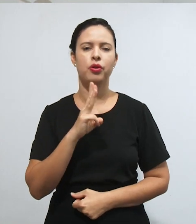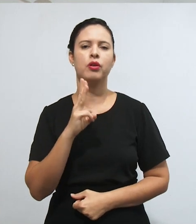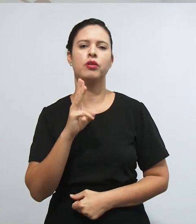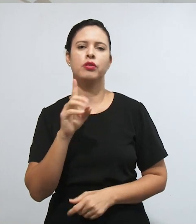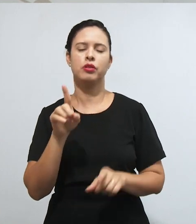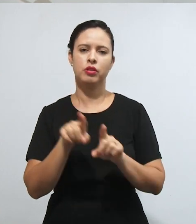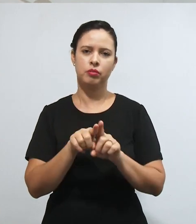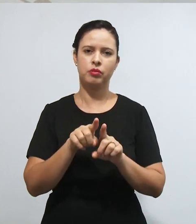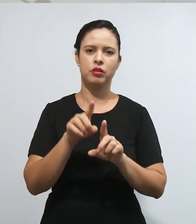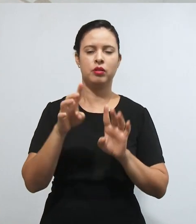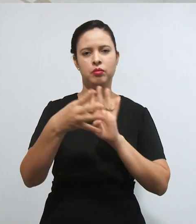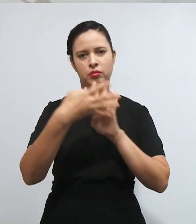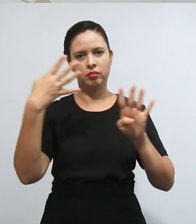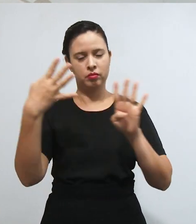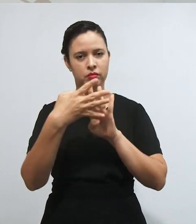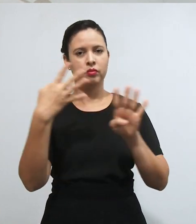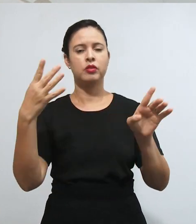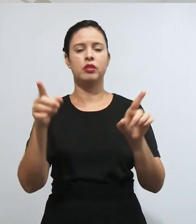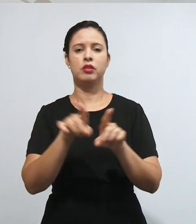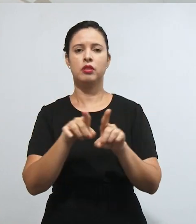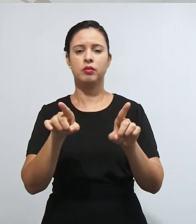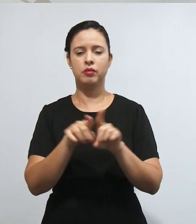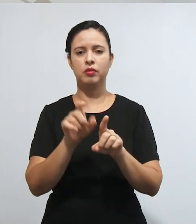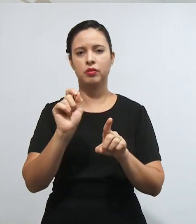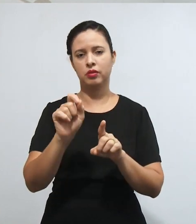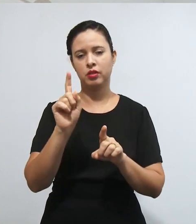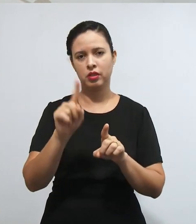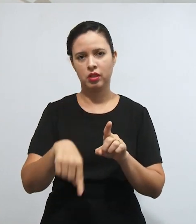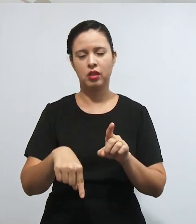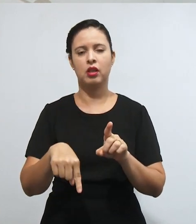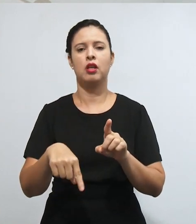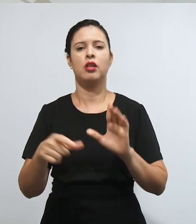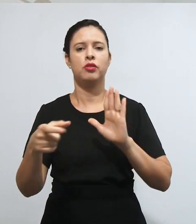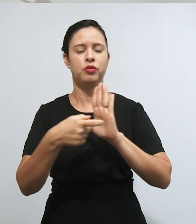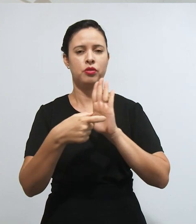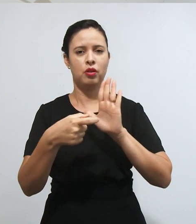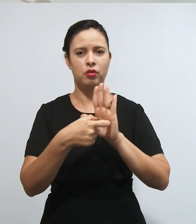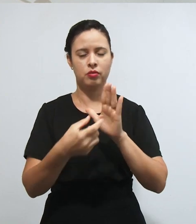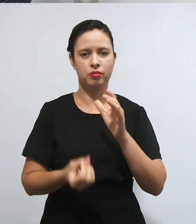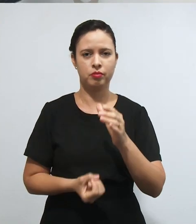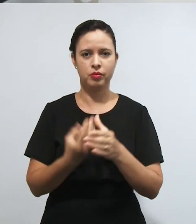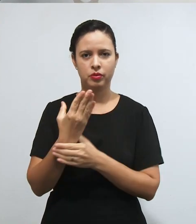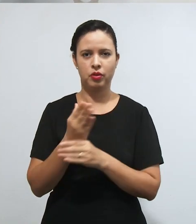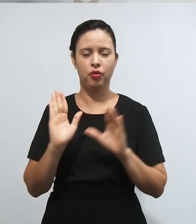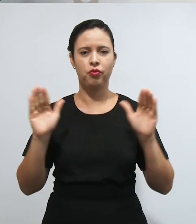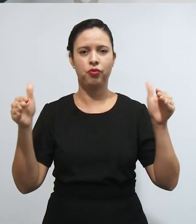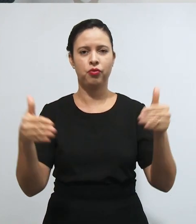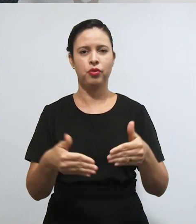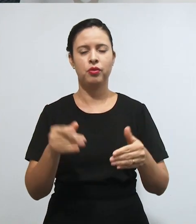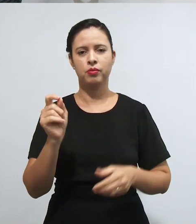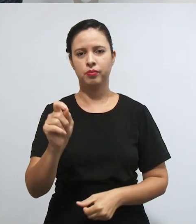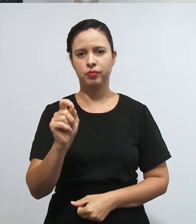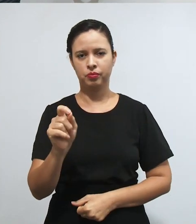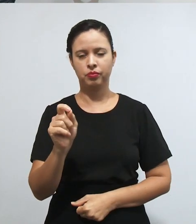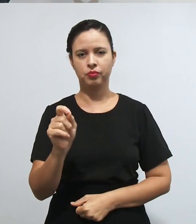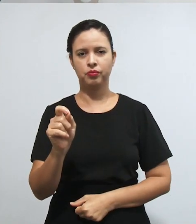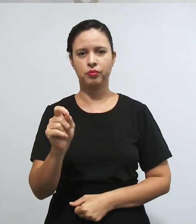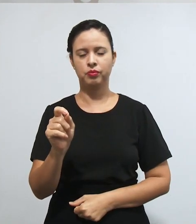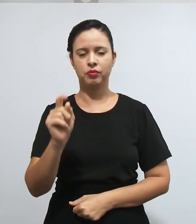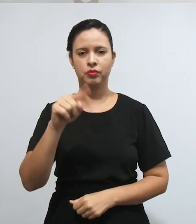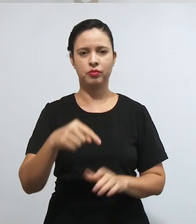planilhas eletrônicas e hoje vamos continuar com softwares de produtividade e especificamente vamos estar falando